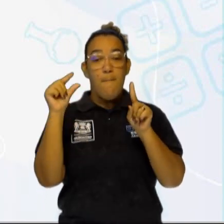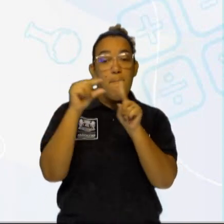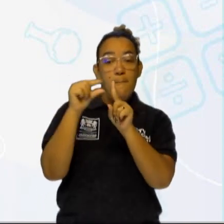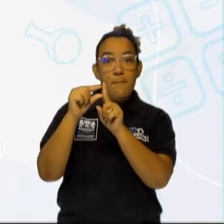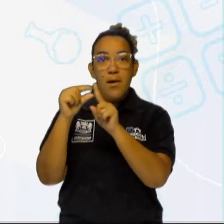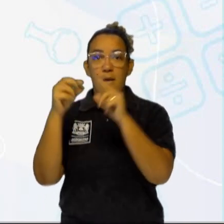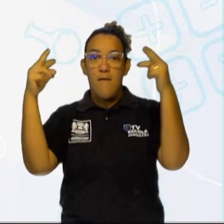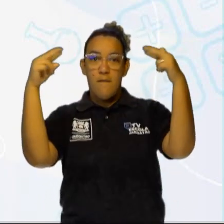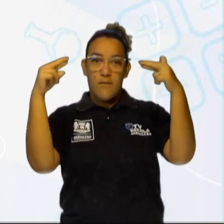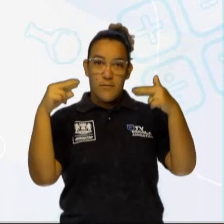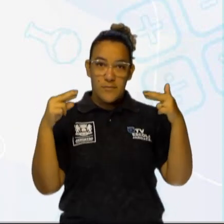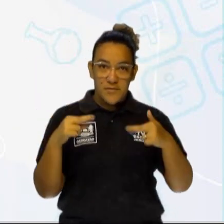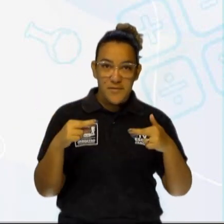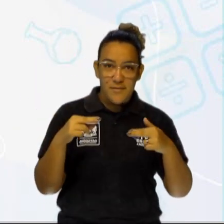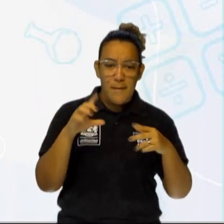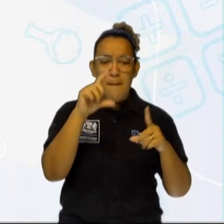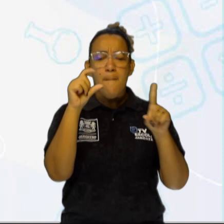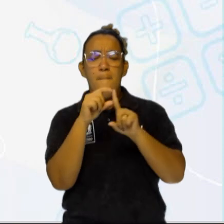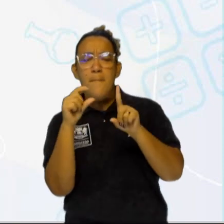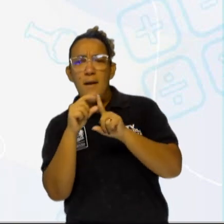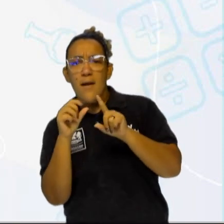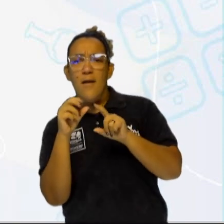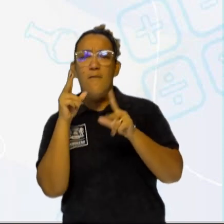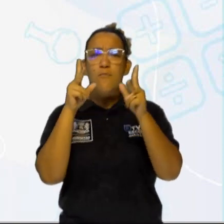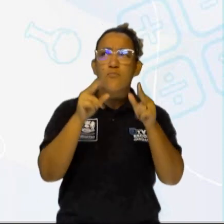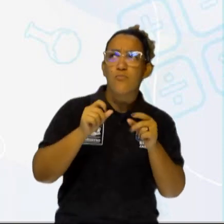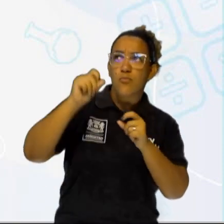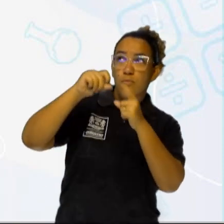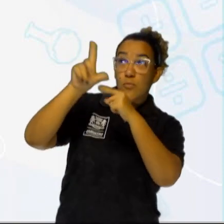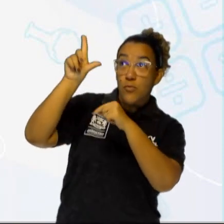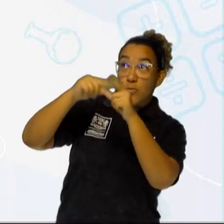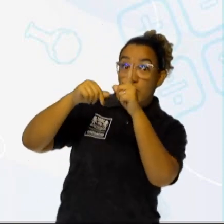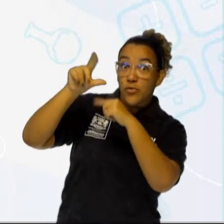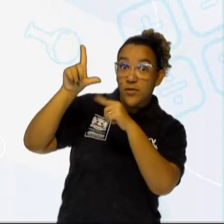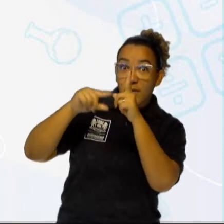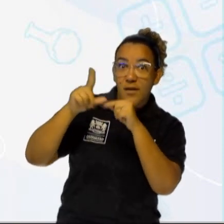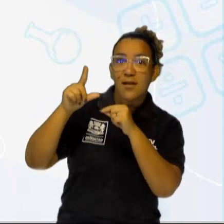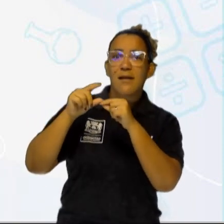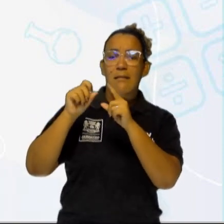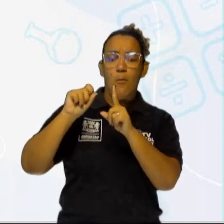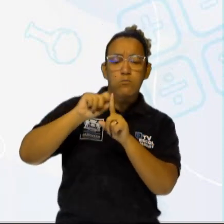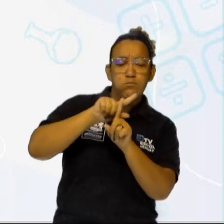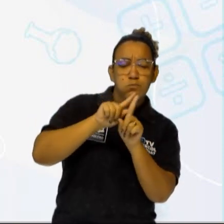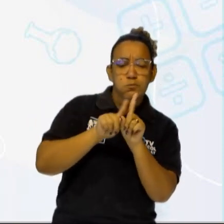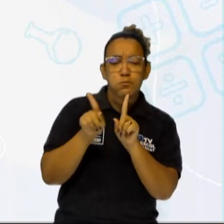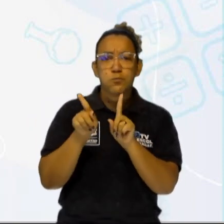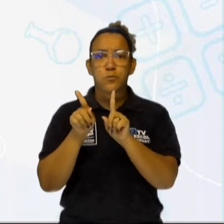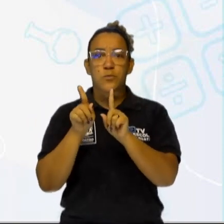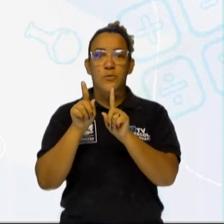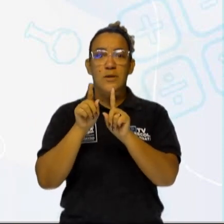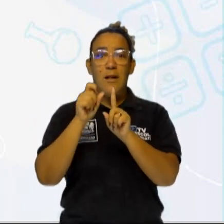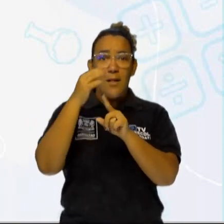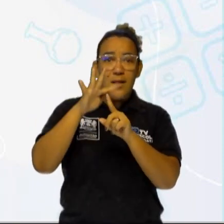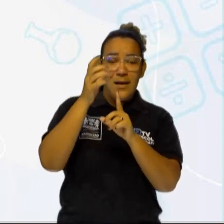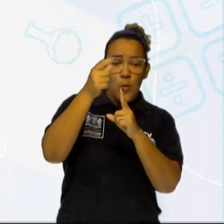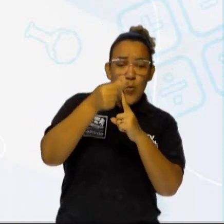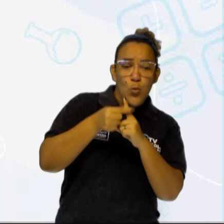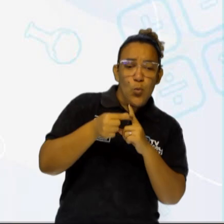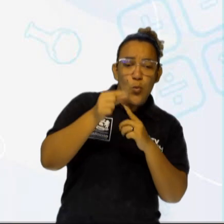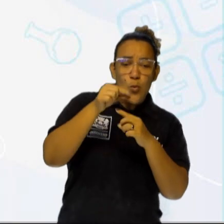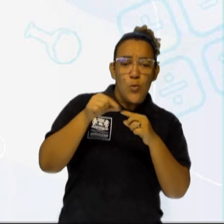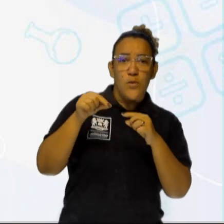como estrelas, facas ou flores. Elas têm raízes, pétalas, espinhos, são lisas, ásperas, leves ou